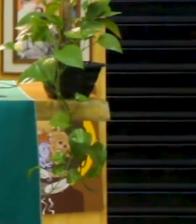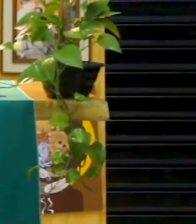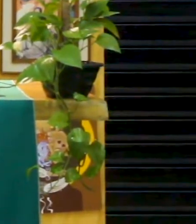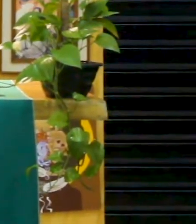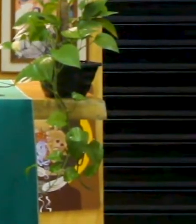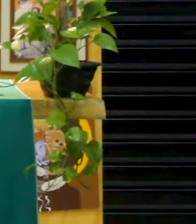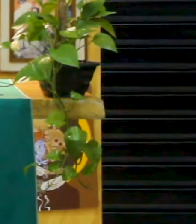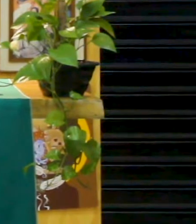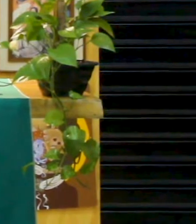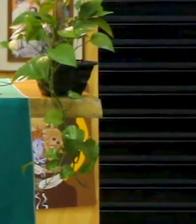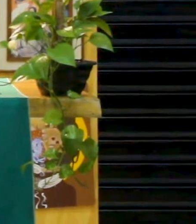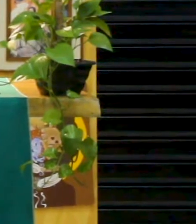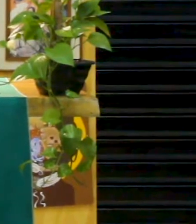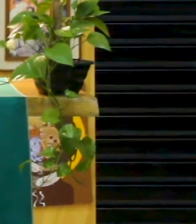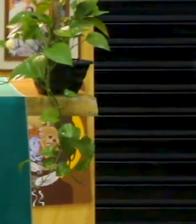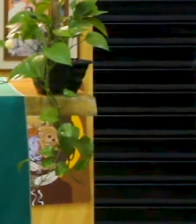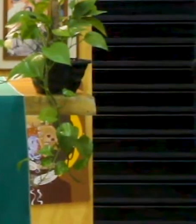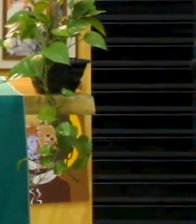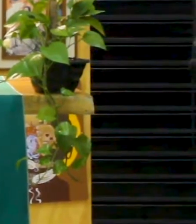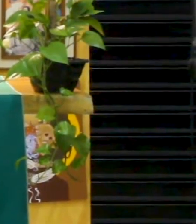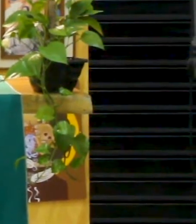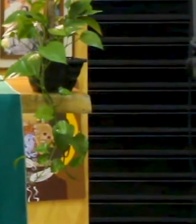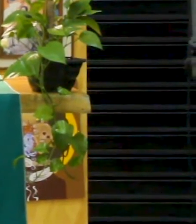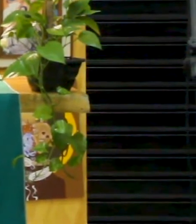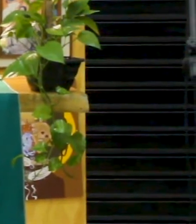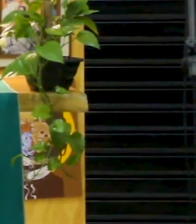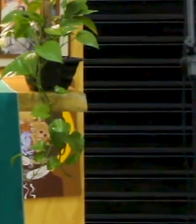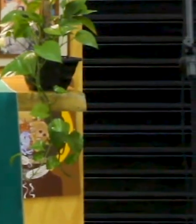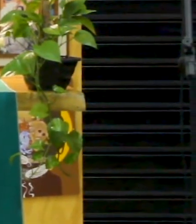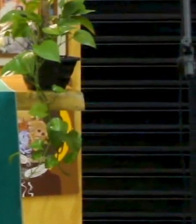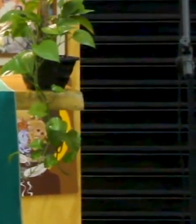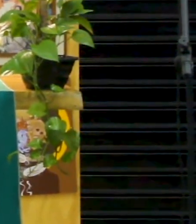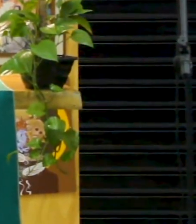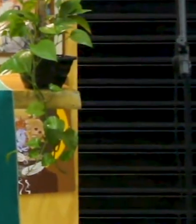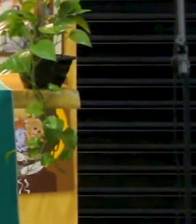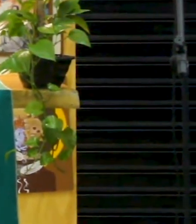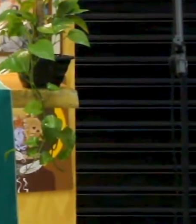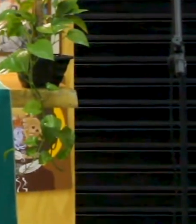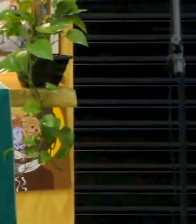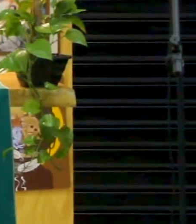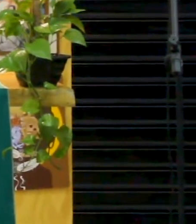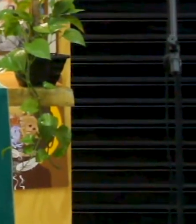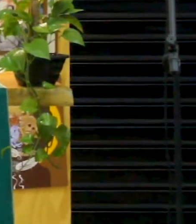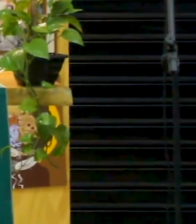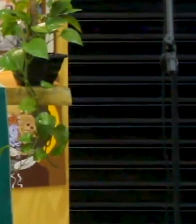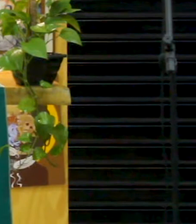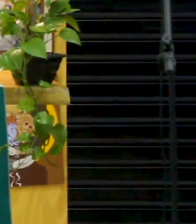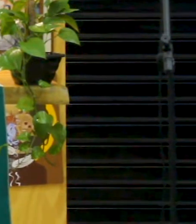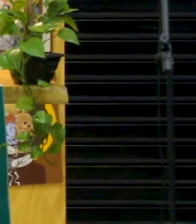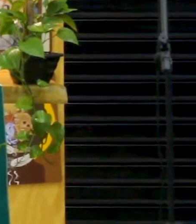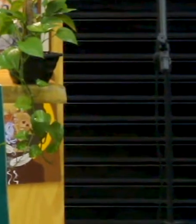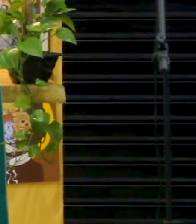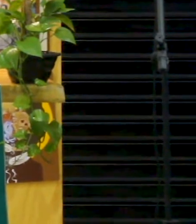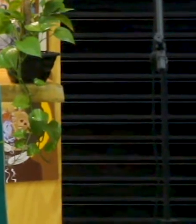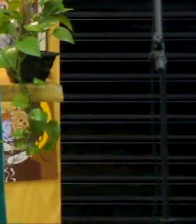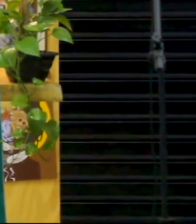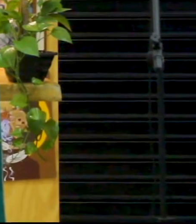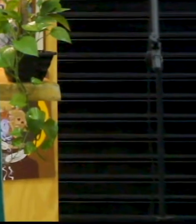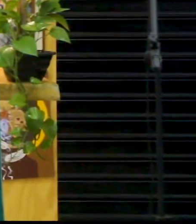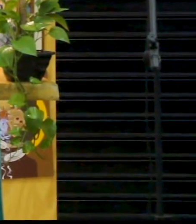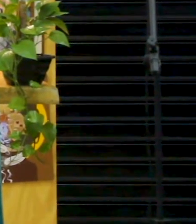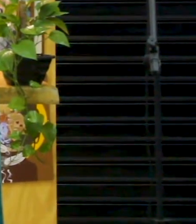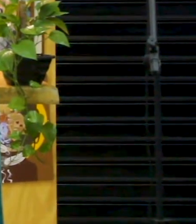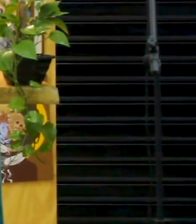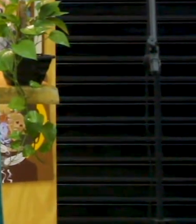tira a casa, assim, né? De colocar Deus dentro do nosso lar mesmo, entender aquilo como um lar, não um dormitório, mas viver a casa